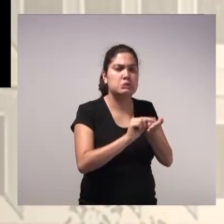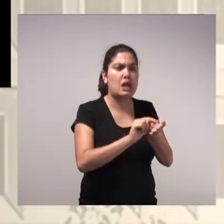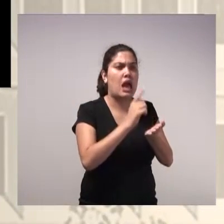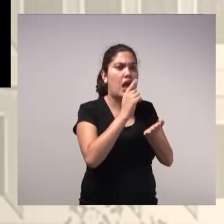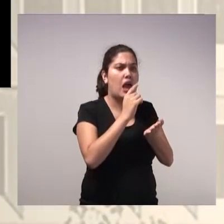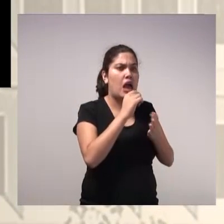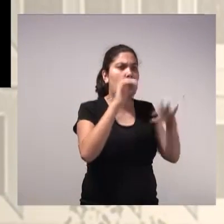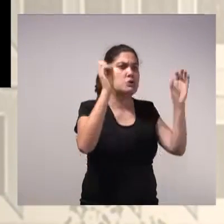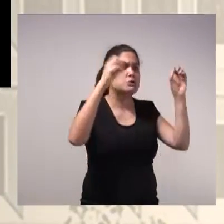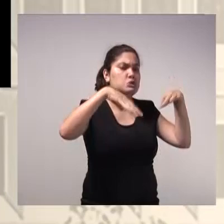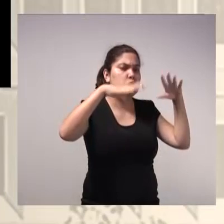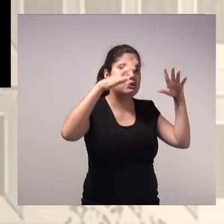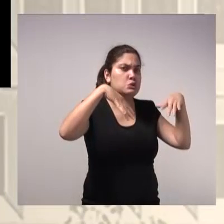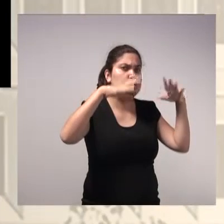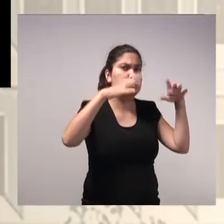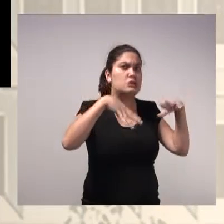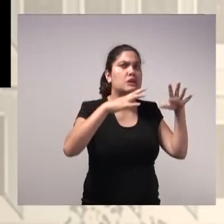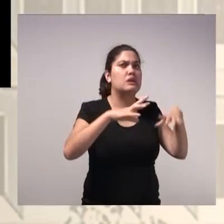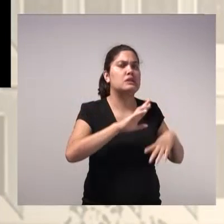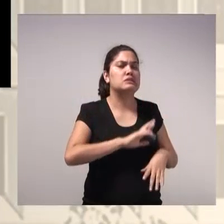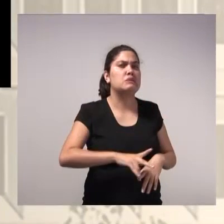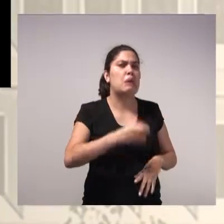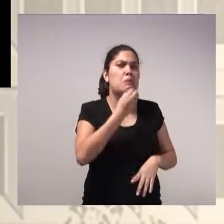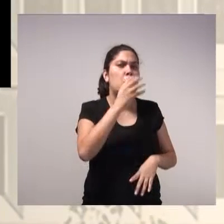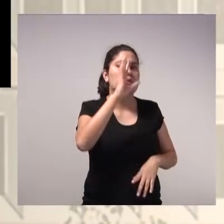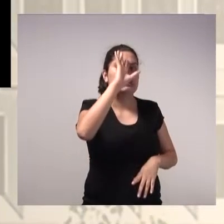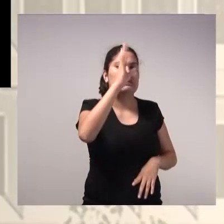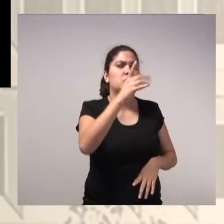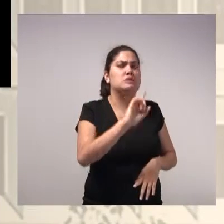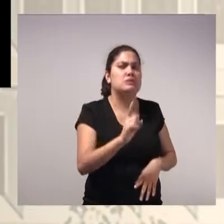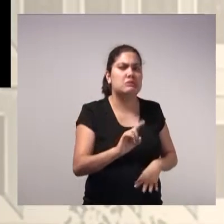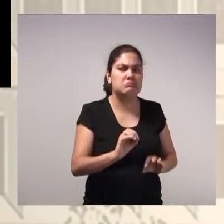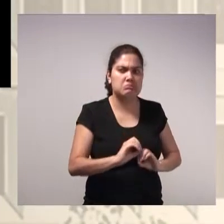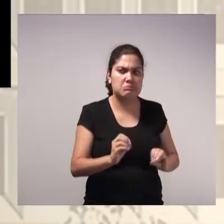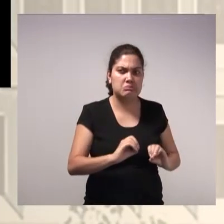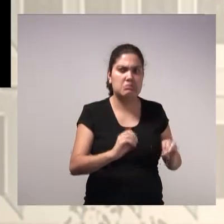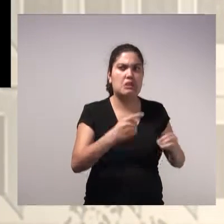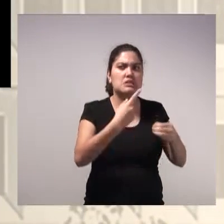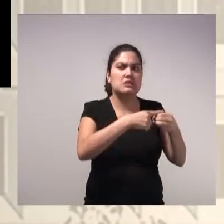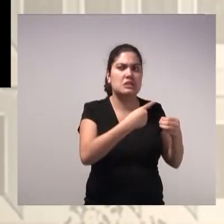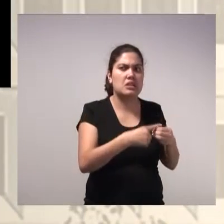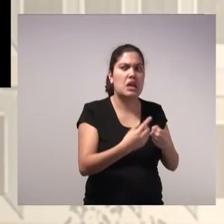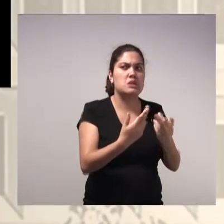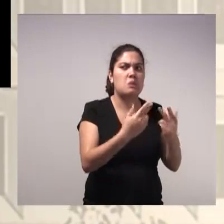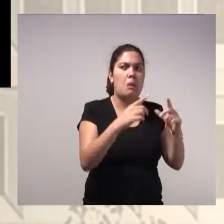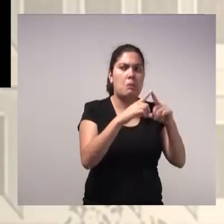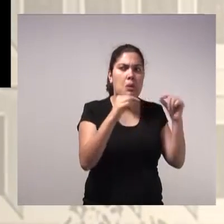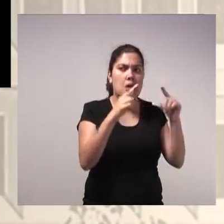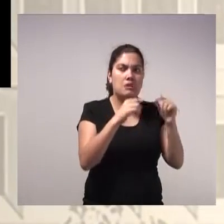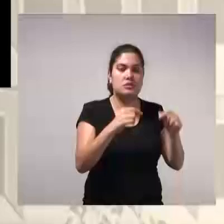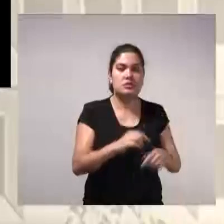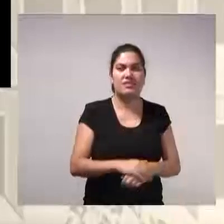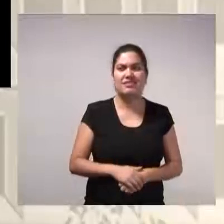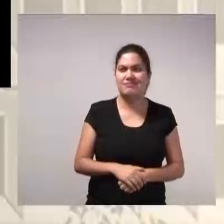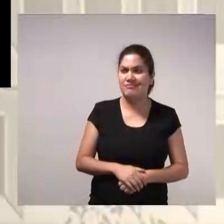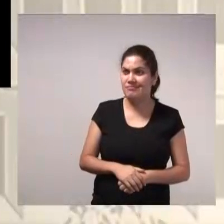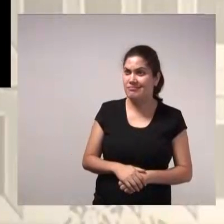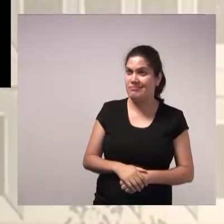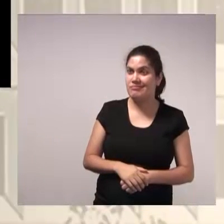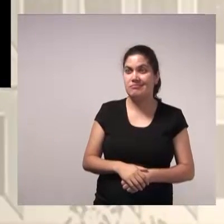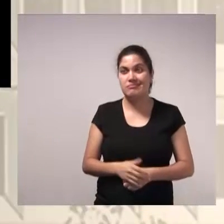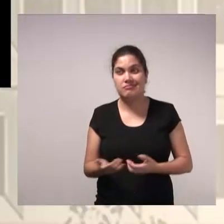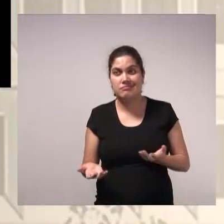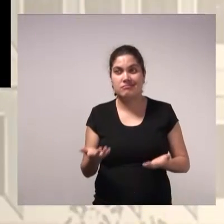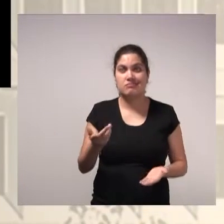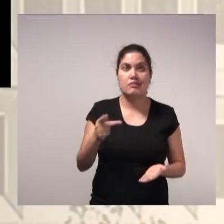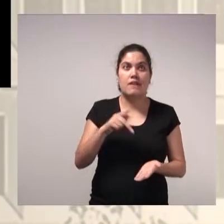chuva não é uma boa solução para uma cidade como Brasília. Será que isso é verdade? Vamos